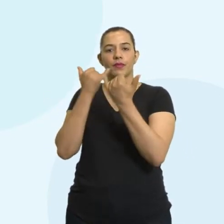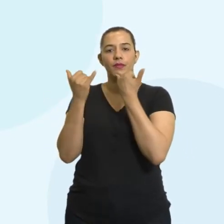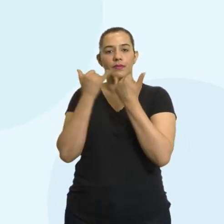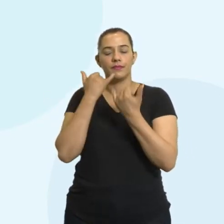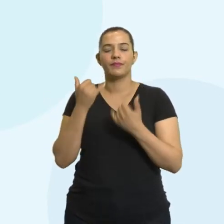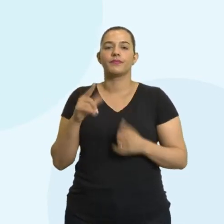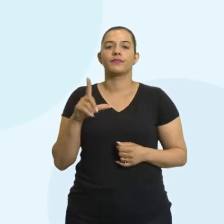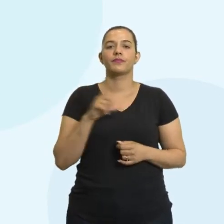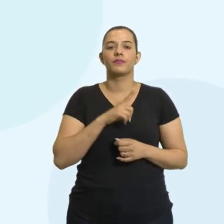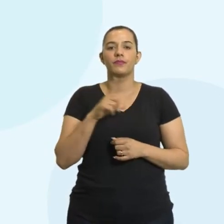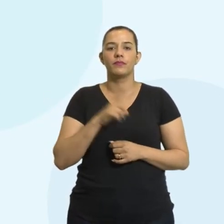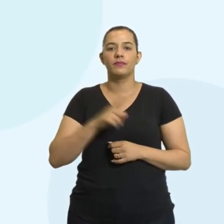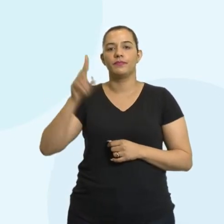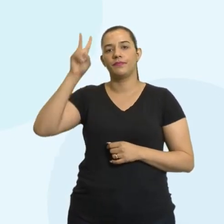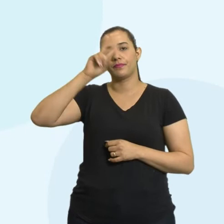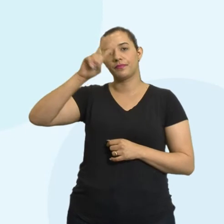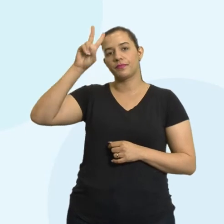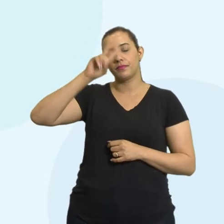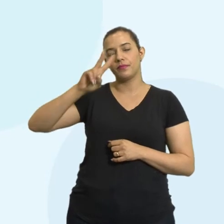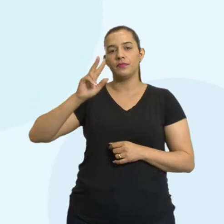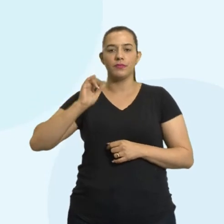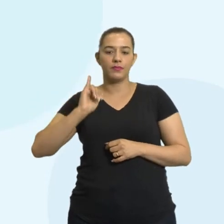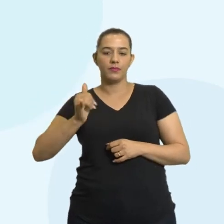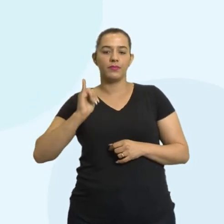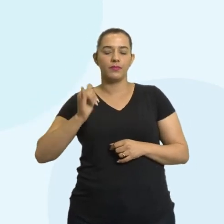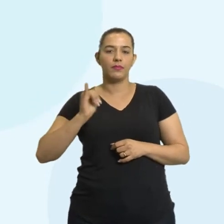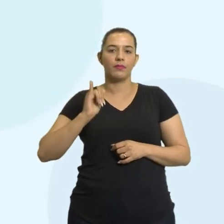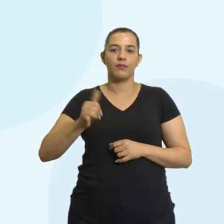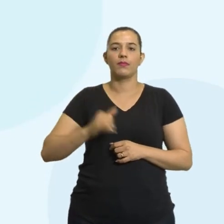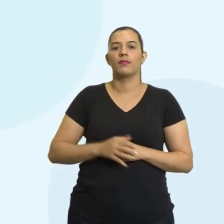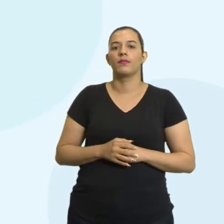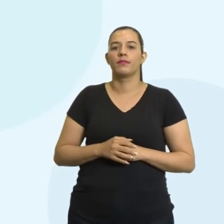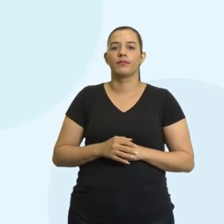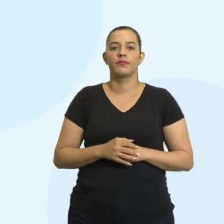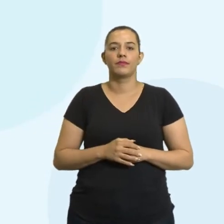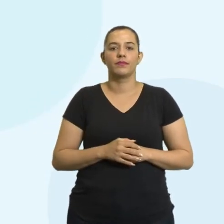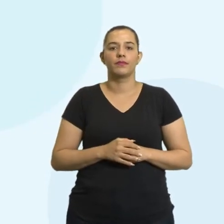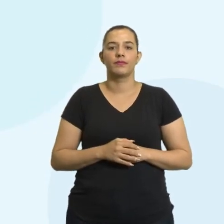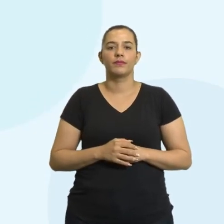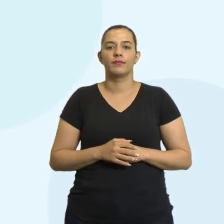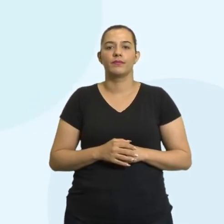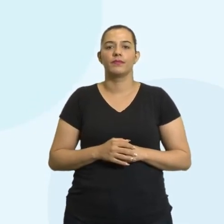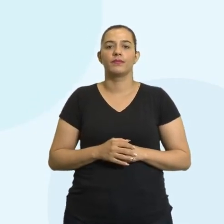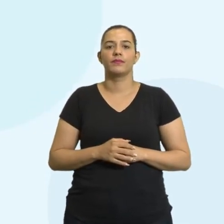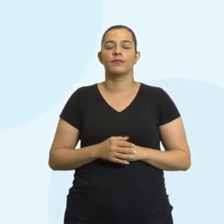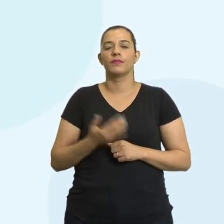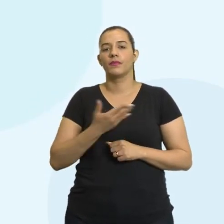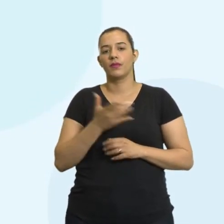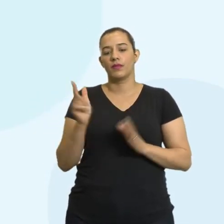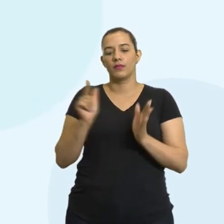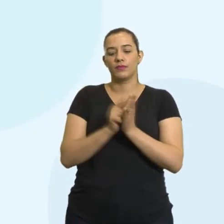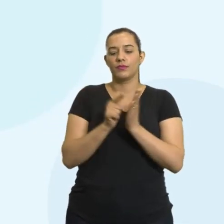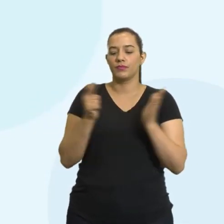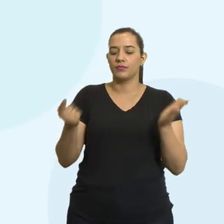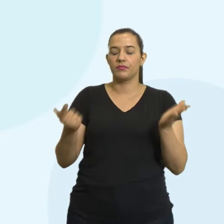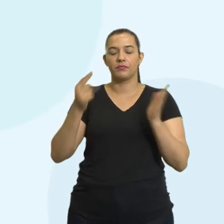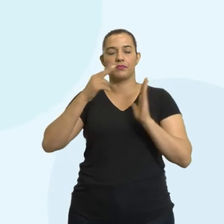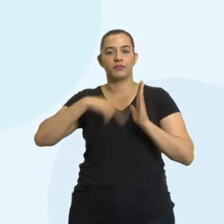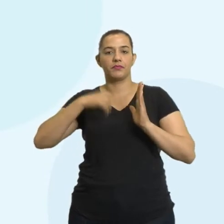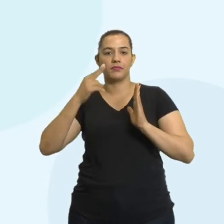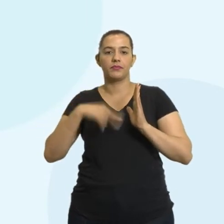estão ali na história, no conto, enfim, na matéria de jornal,